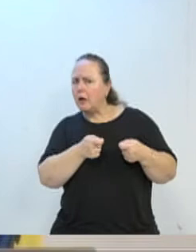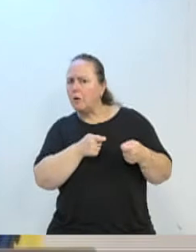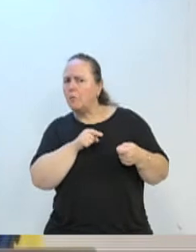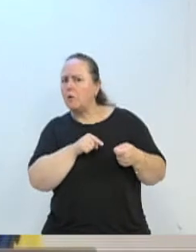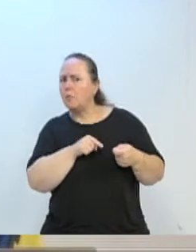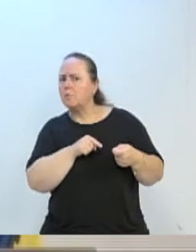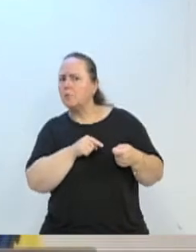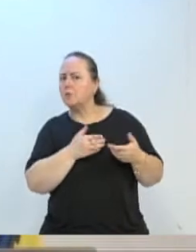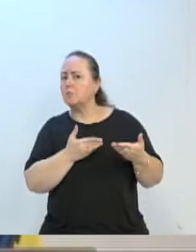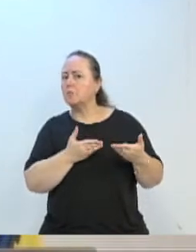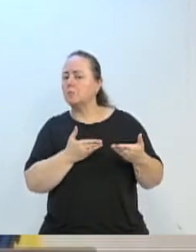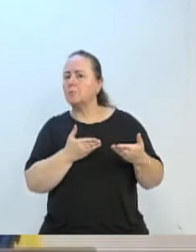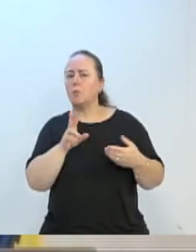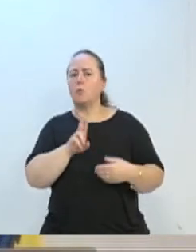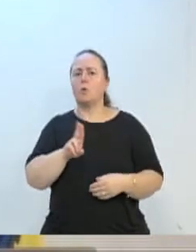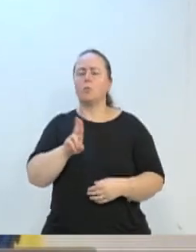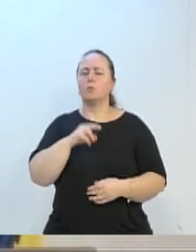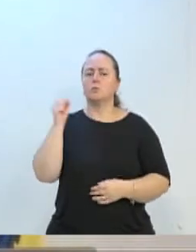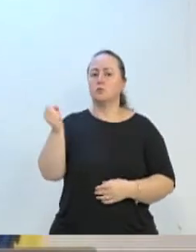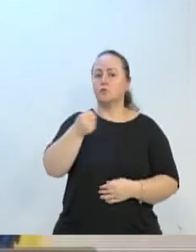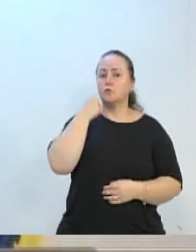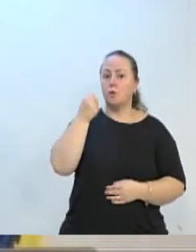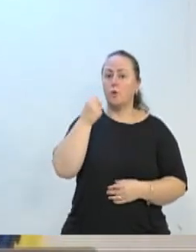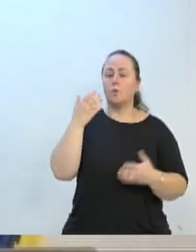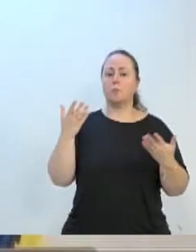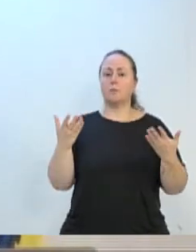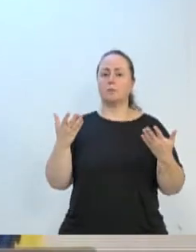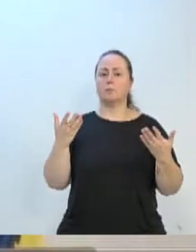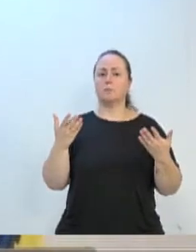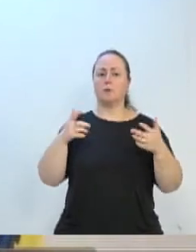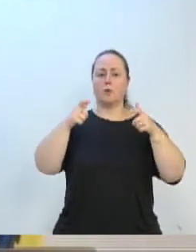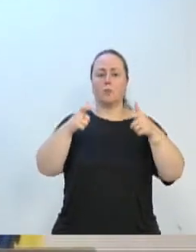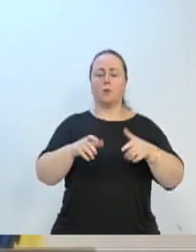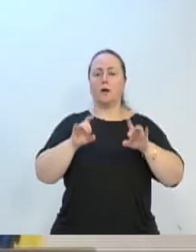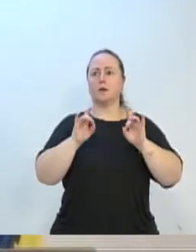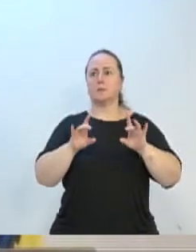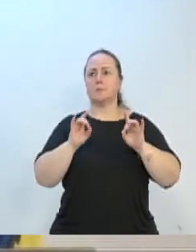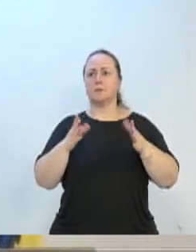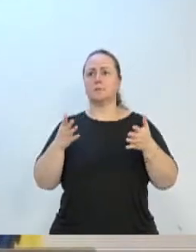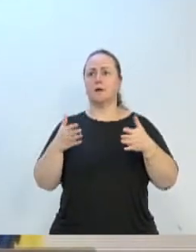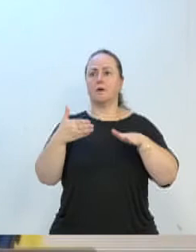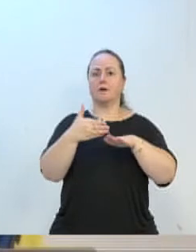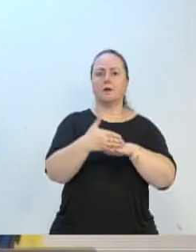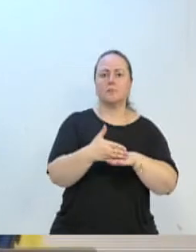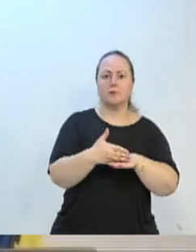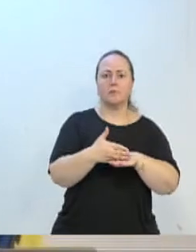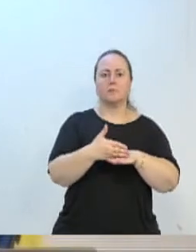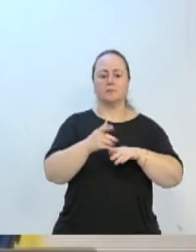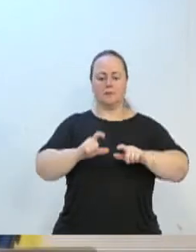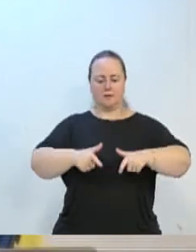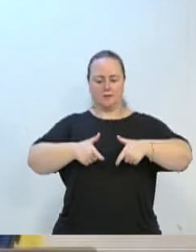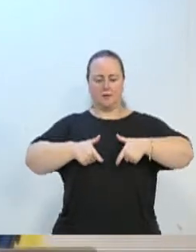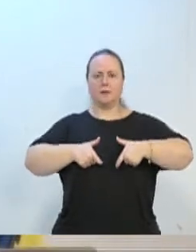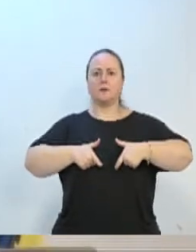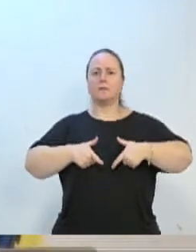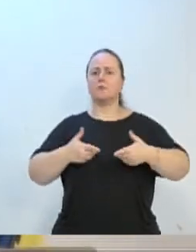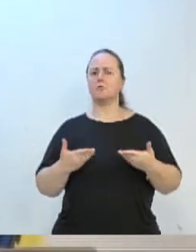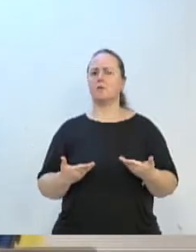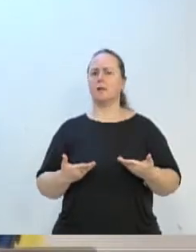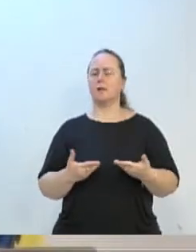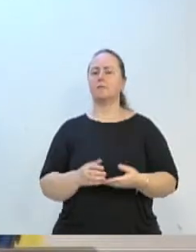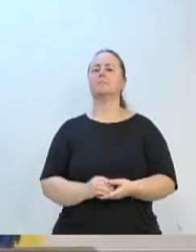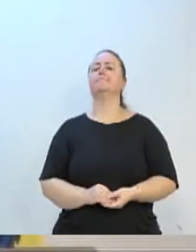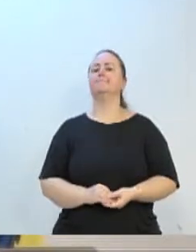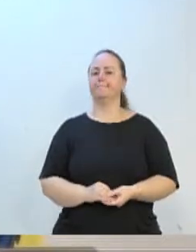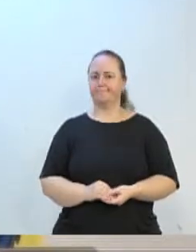estão utilizando do chopps camarotes das entradas dos crachás porque para